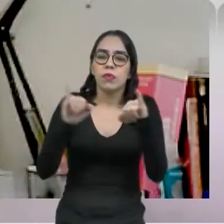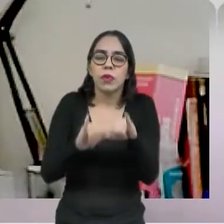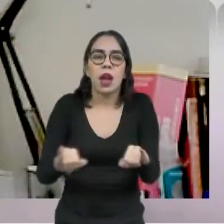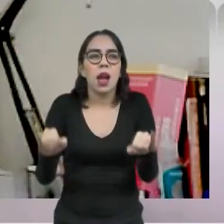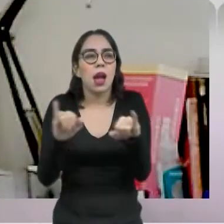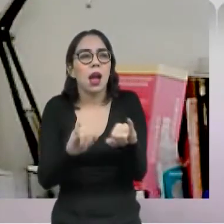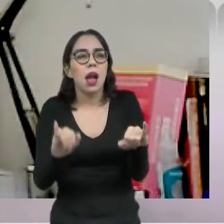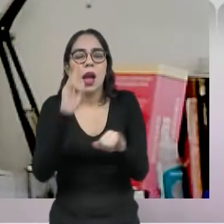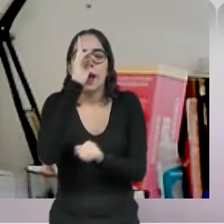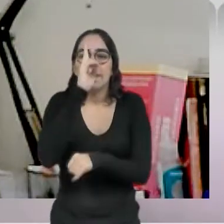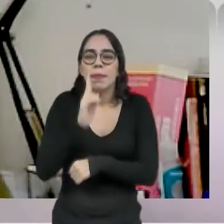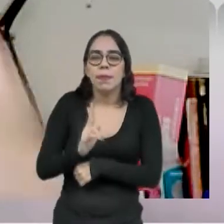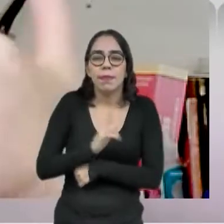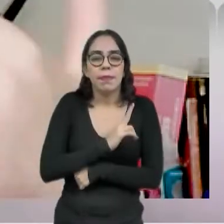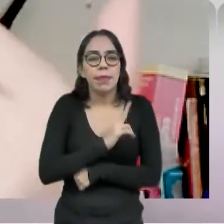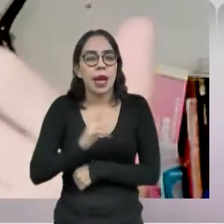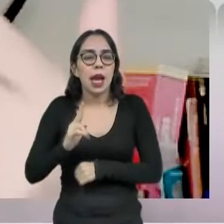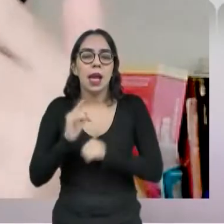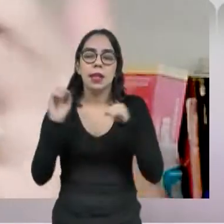supostos fenômenos,